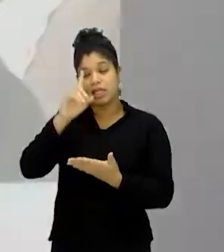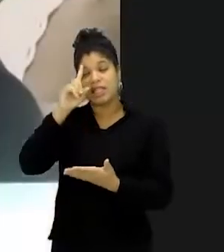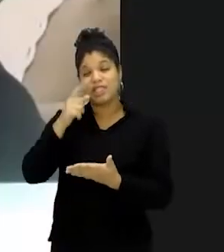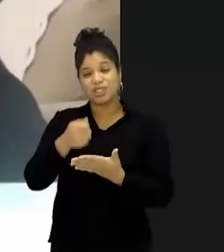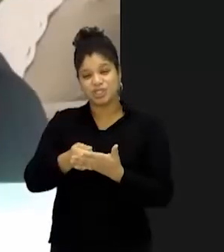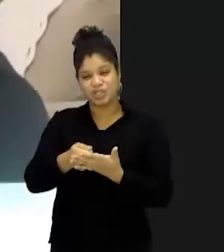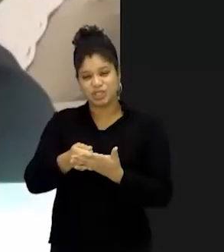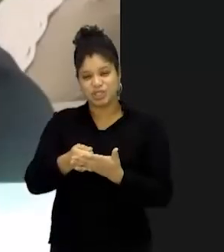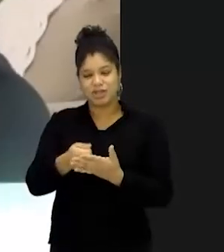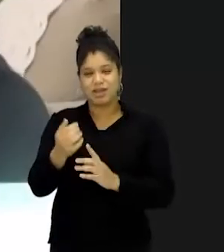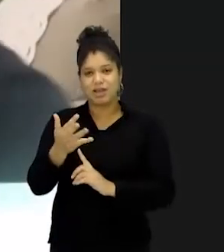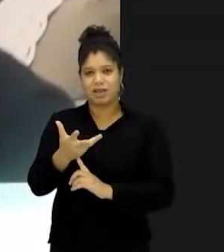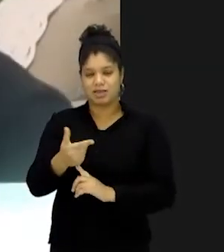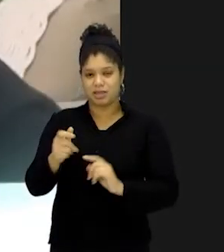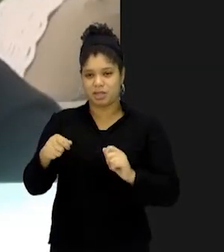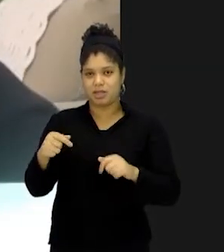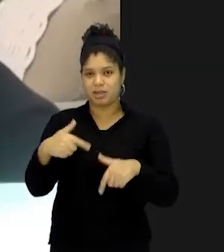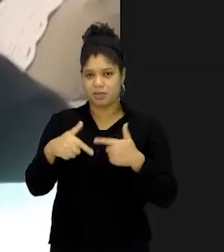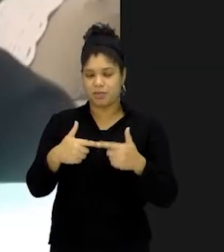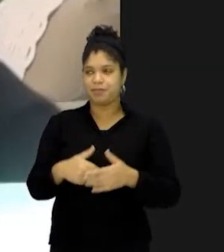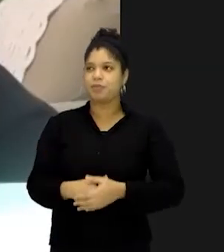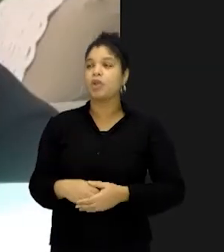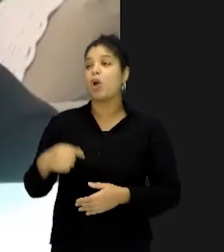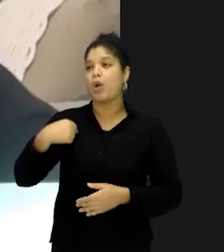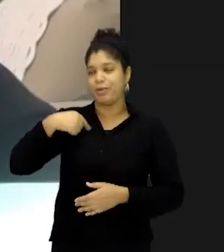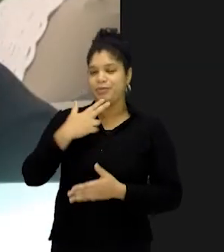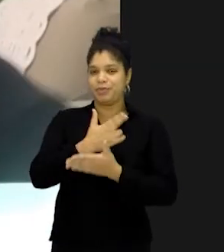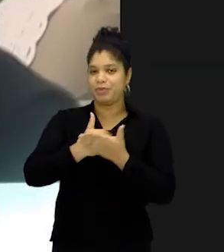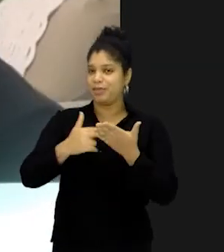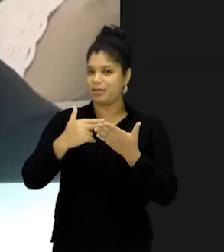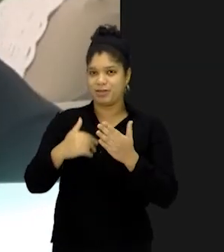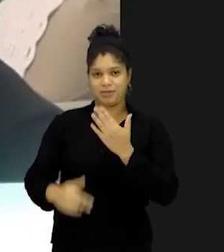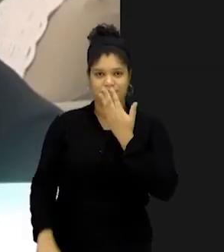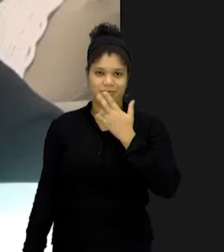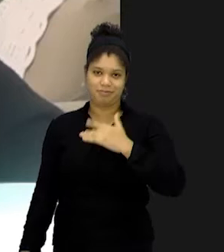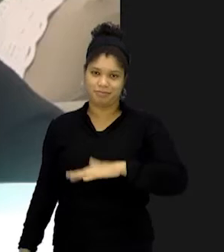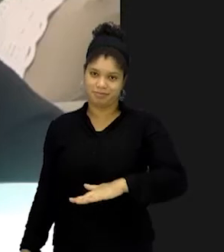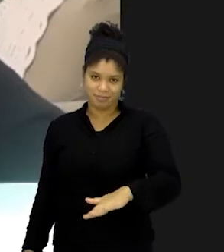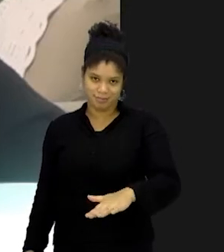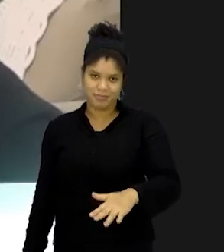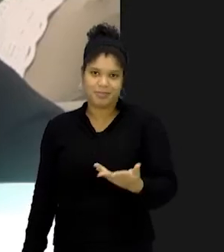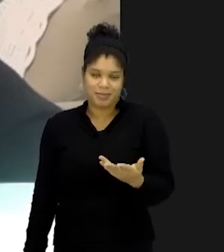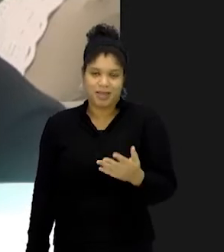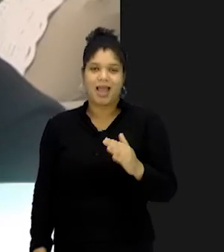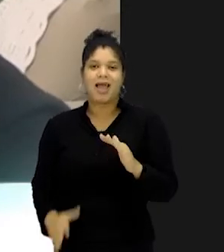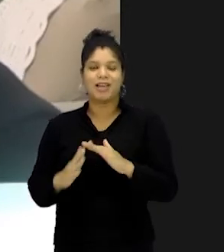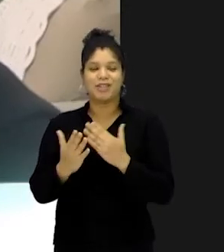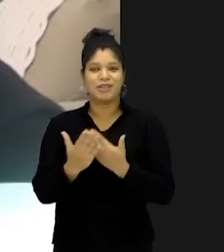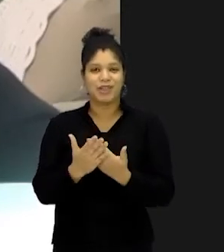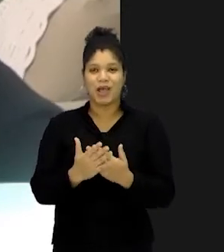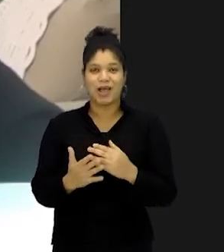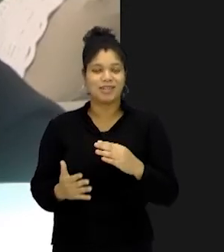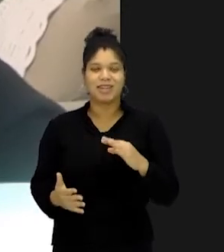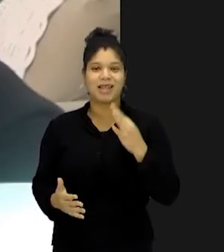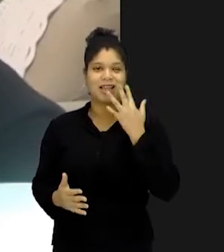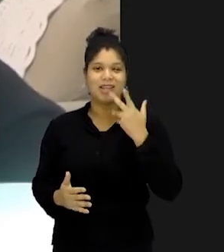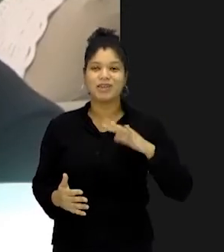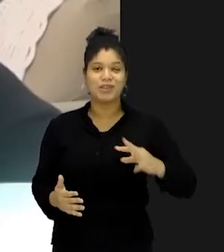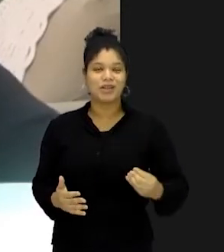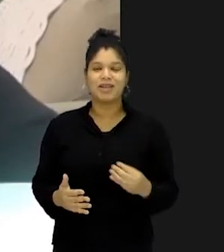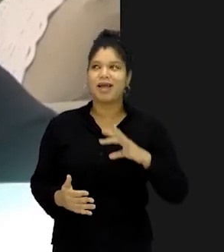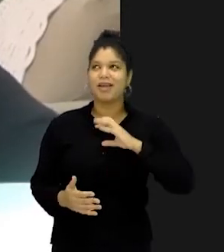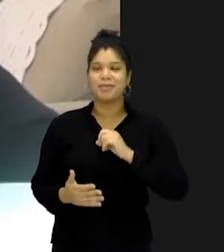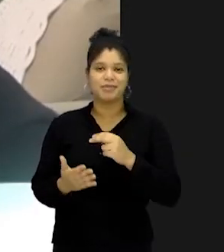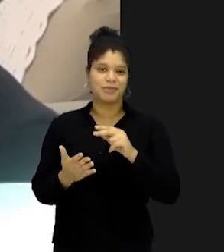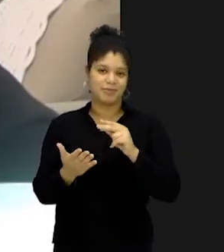Bom, eu desenho desde moleque, né? Na escola a gente tem aquele processo normal que toda criança gosta de desenhar, né?